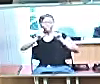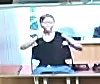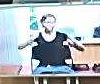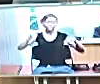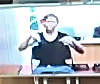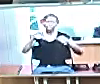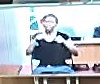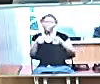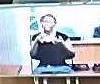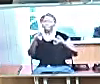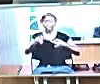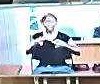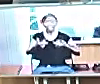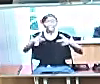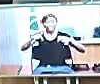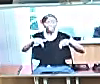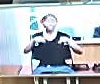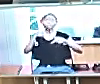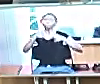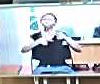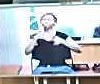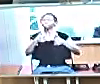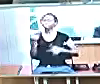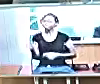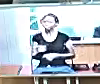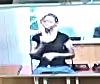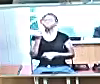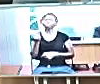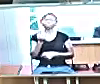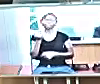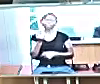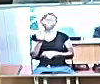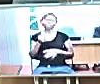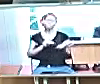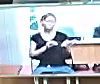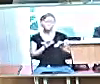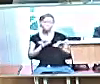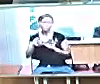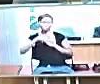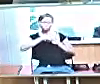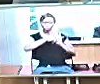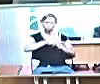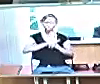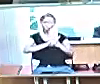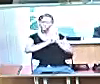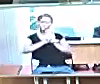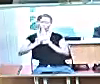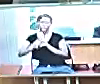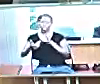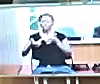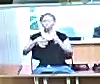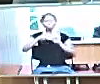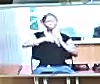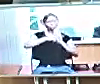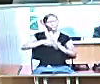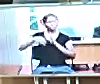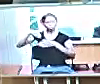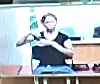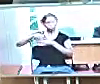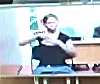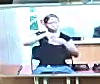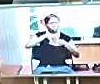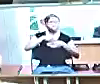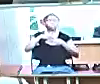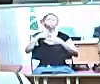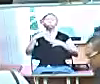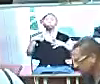é um trabalho muito importante é preparar projetos de leis o projeto de rotação tudo o que se faz